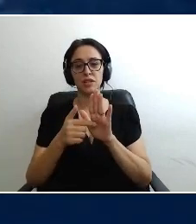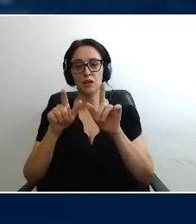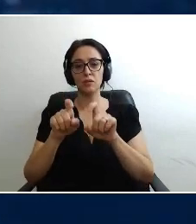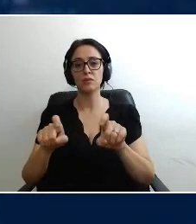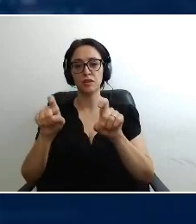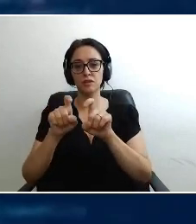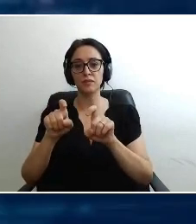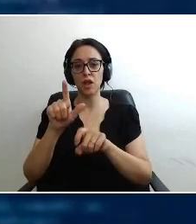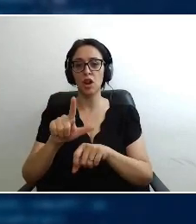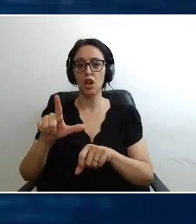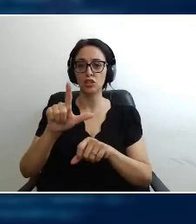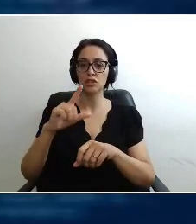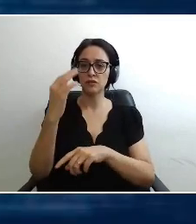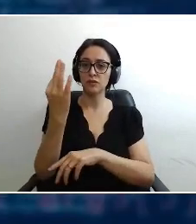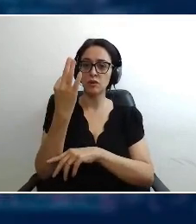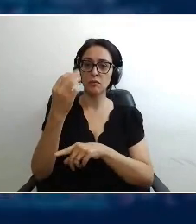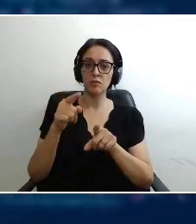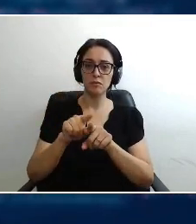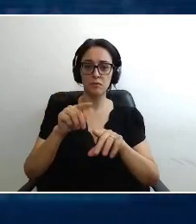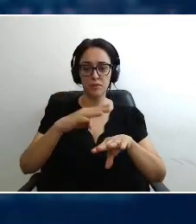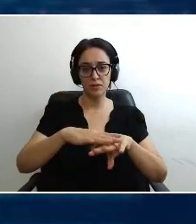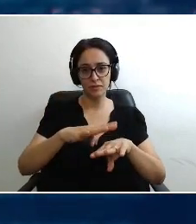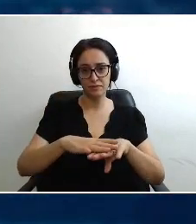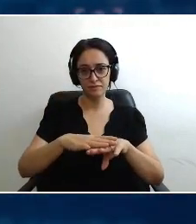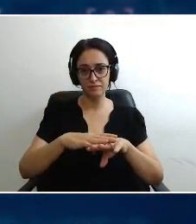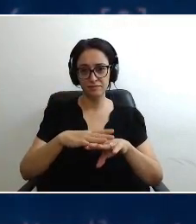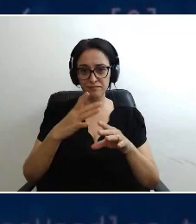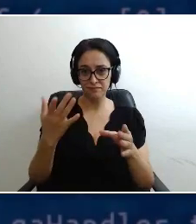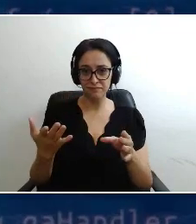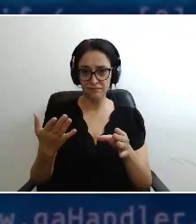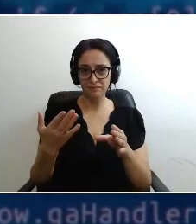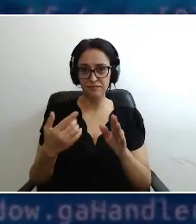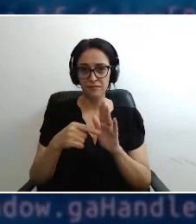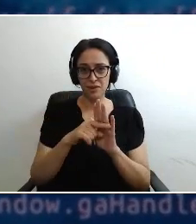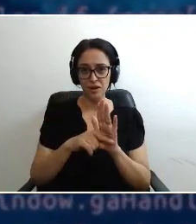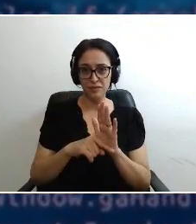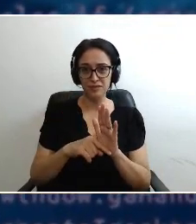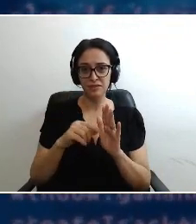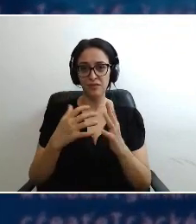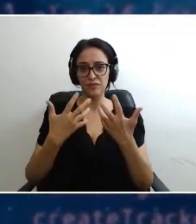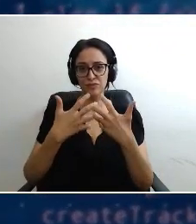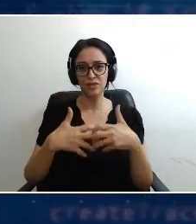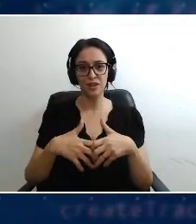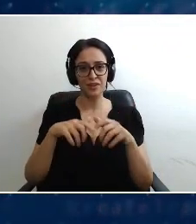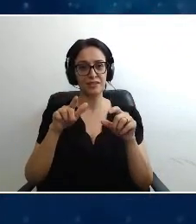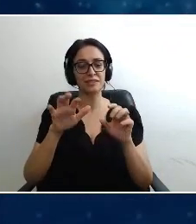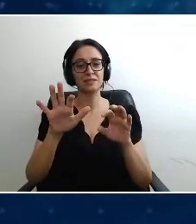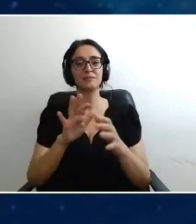com matemática. Todo mundo conhece programação funcional dessa forma, né? É assim que.